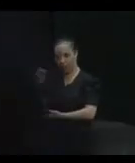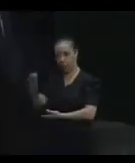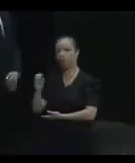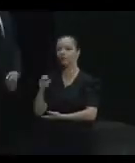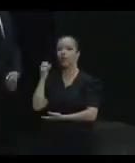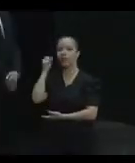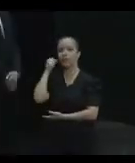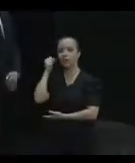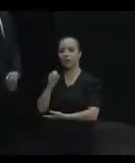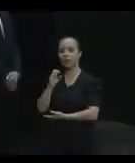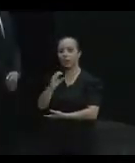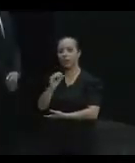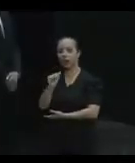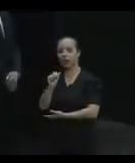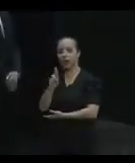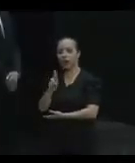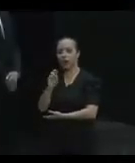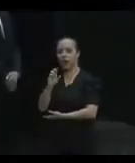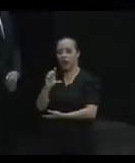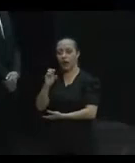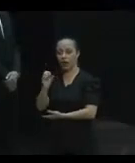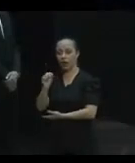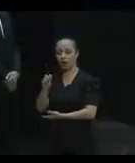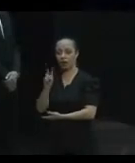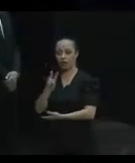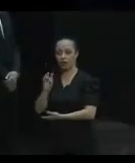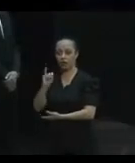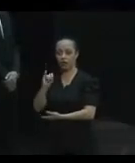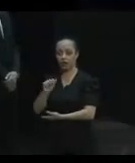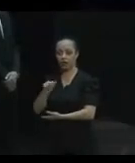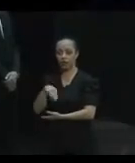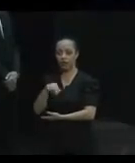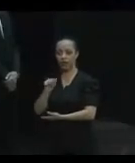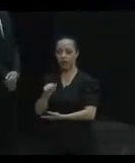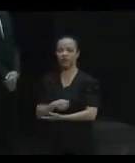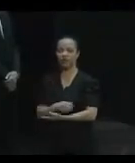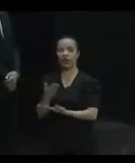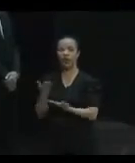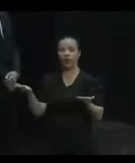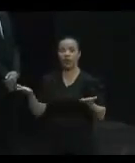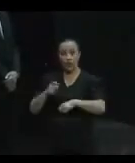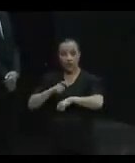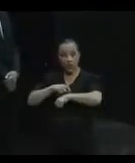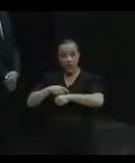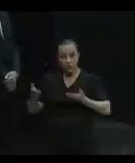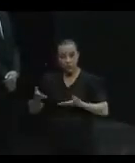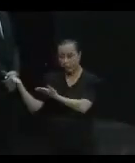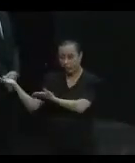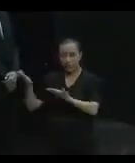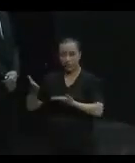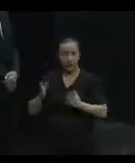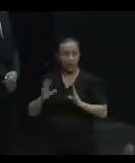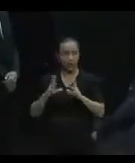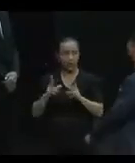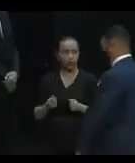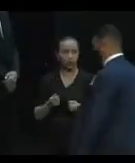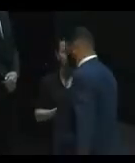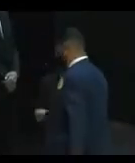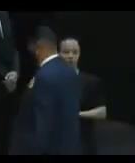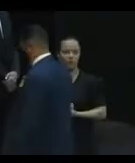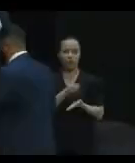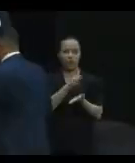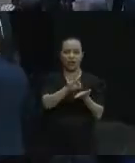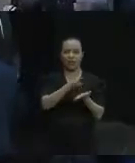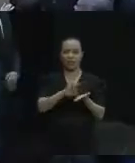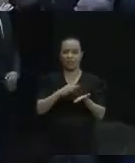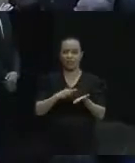Viana. Neste momento, convidamos ao palco todos os parlamentares do Podemos para assinatura de ficha